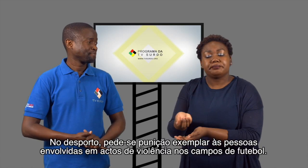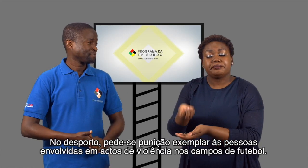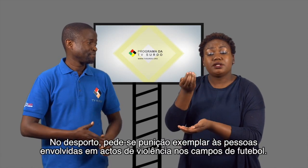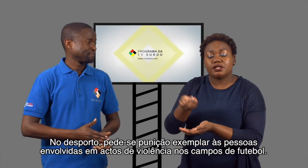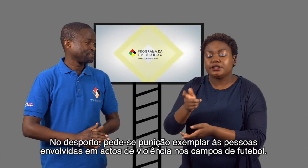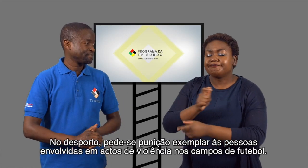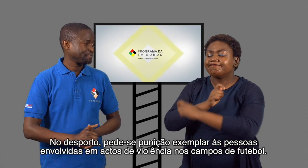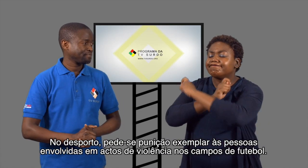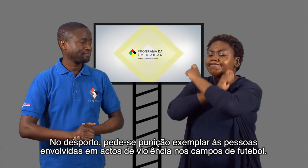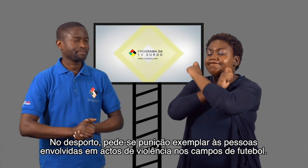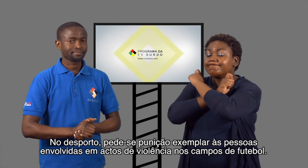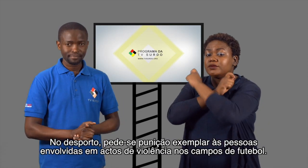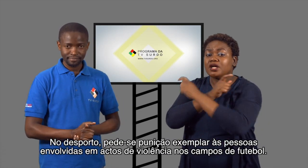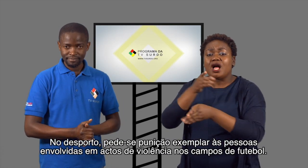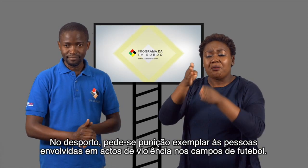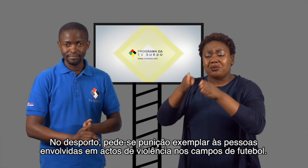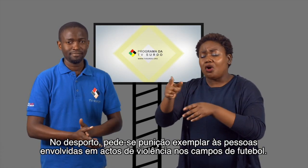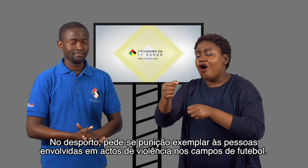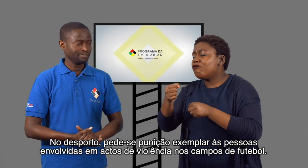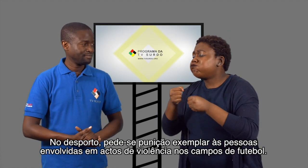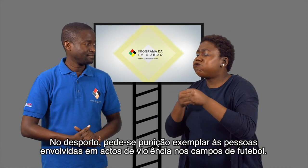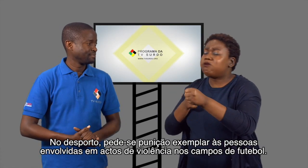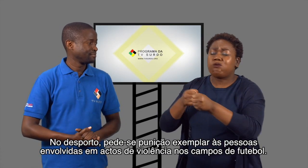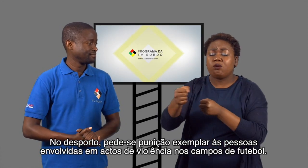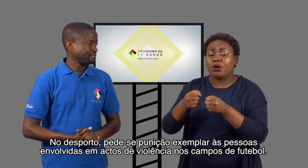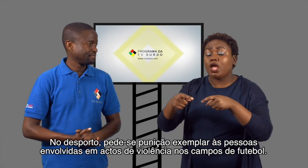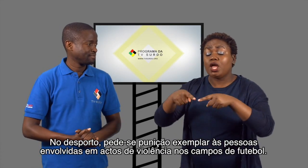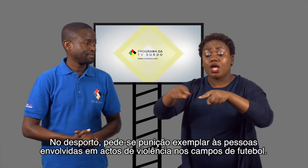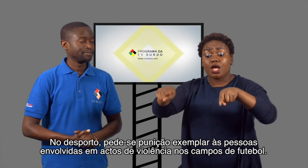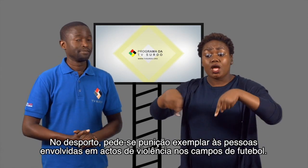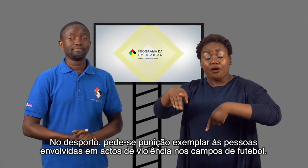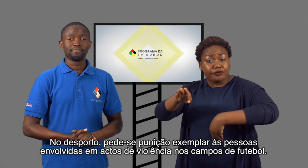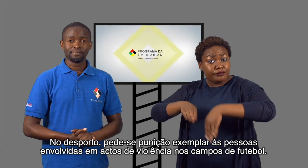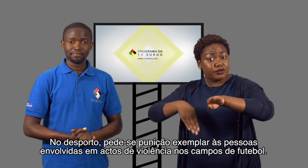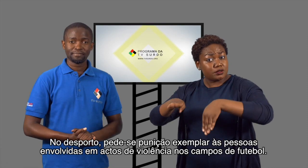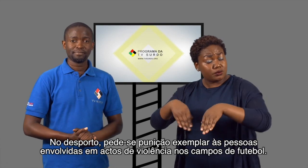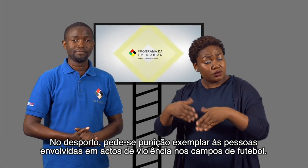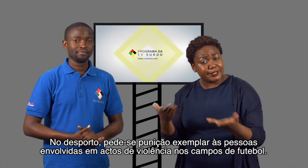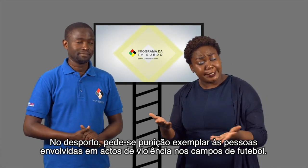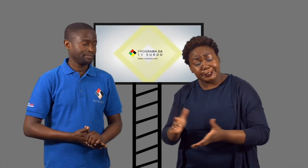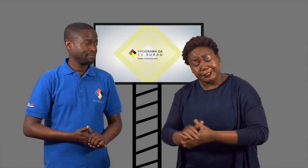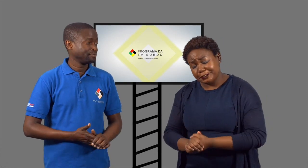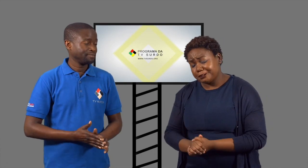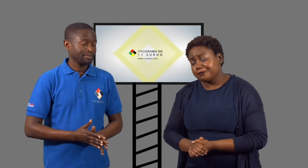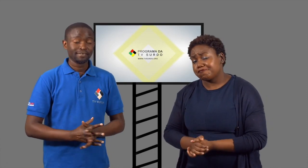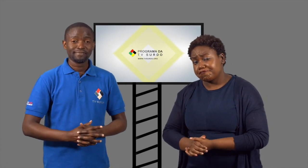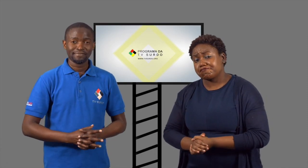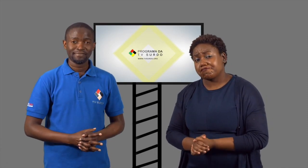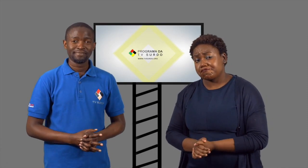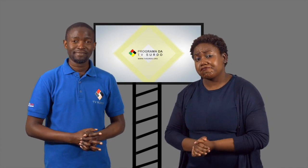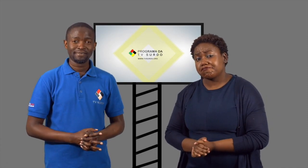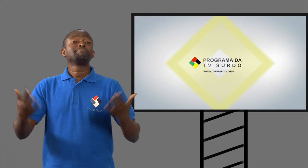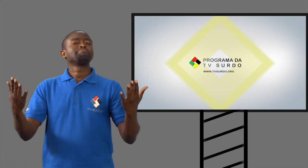No desporto, pede-se punição exemplar às pessoas envolvidas em atos de violência nos campos de futebol.